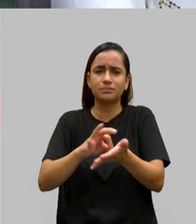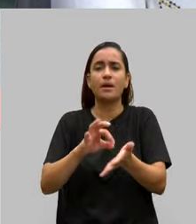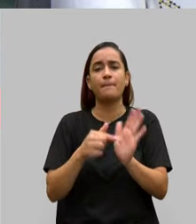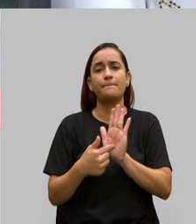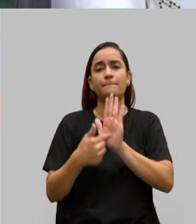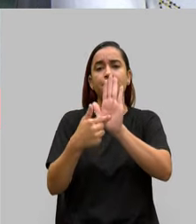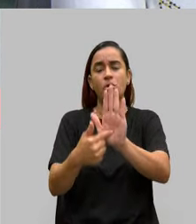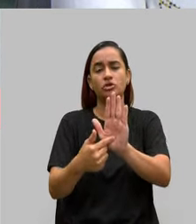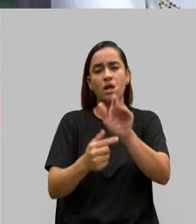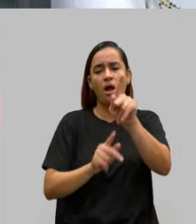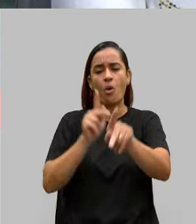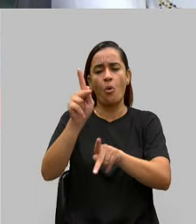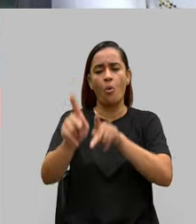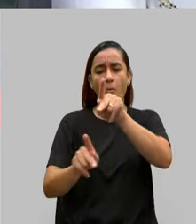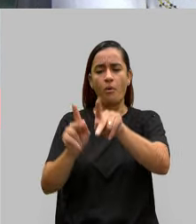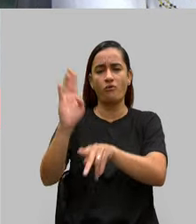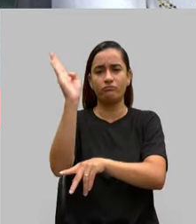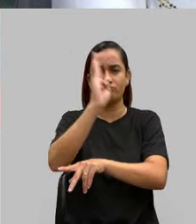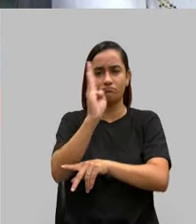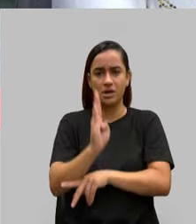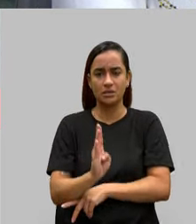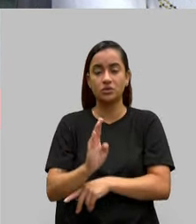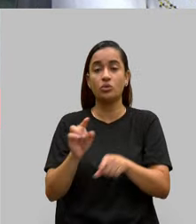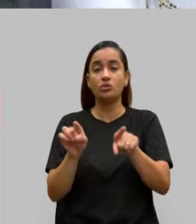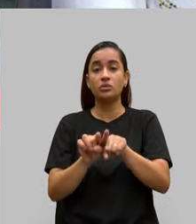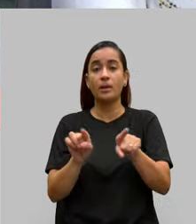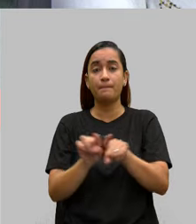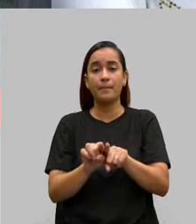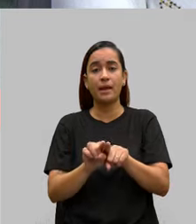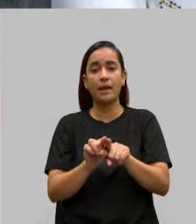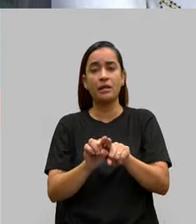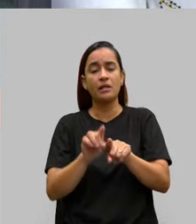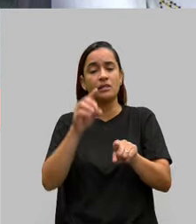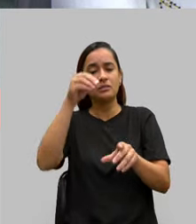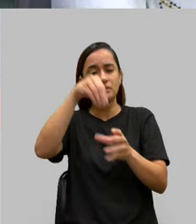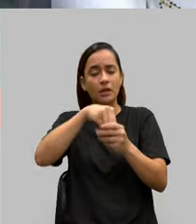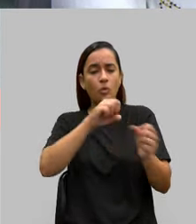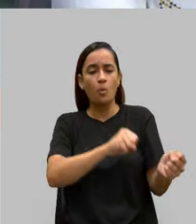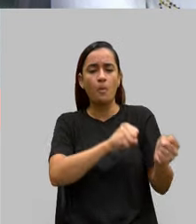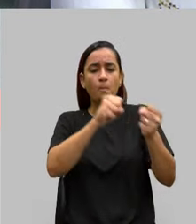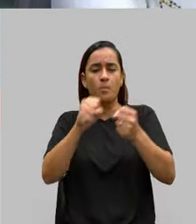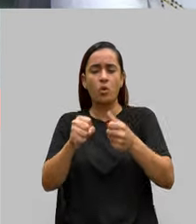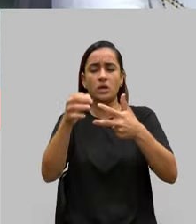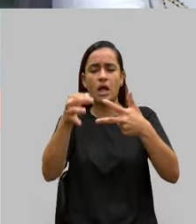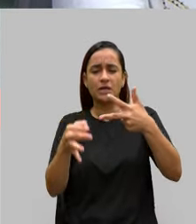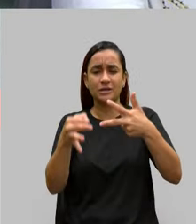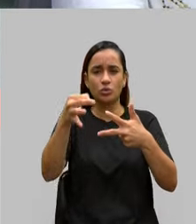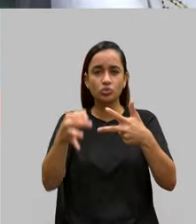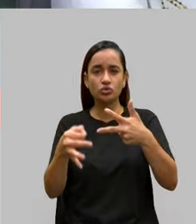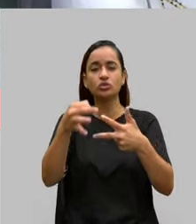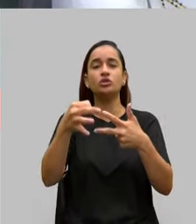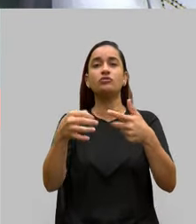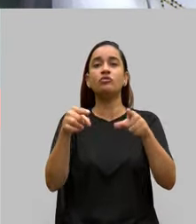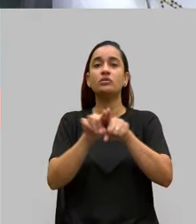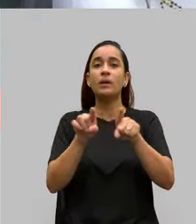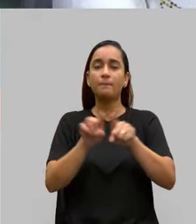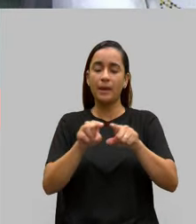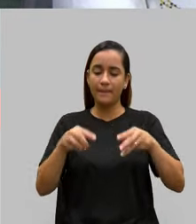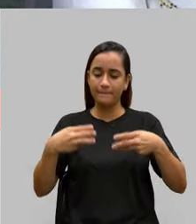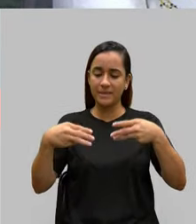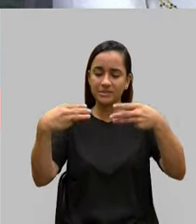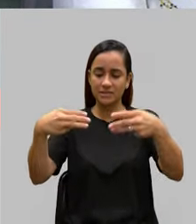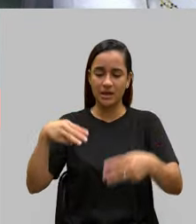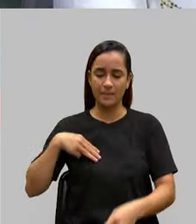brasileiros as casas legislativas pro poder executivo pro poder judiciário Desembargador pro Ministério Público